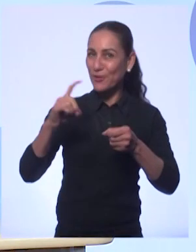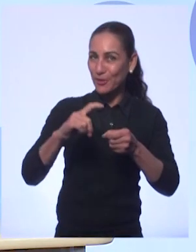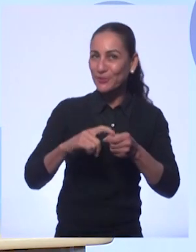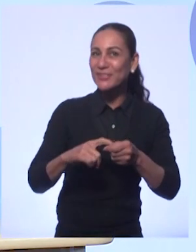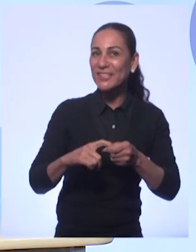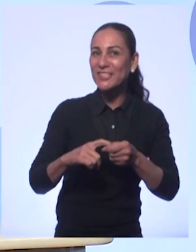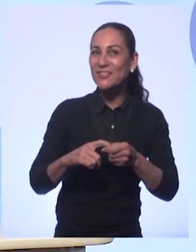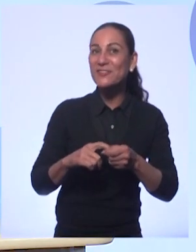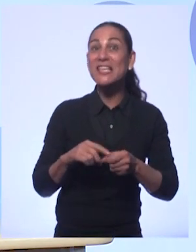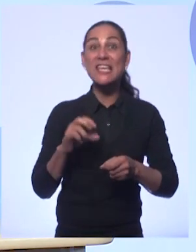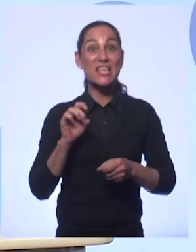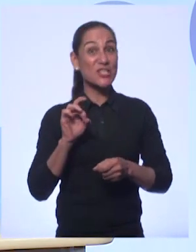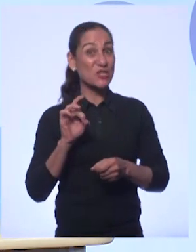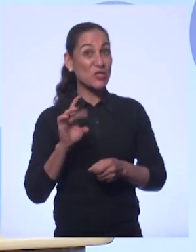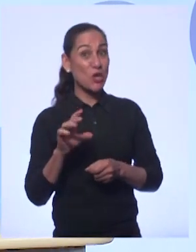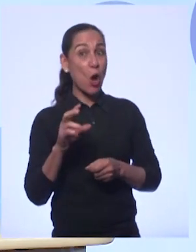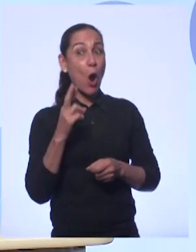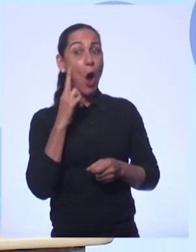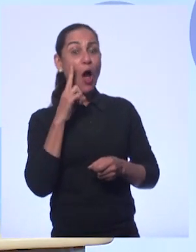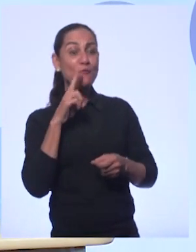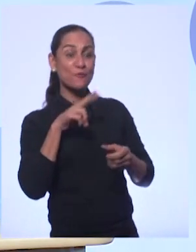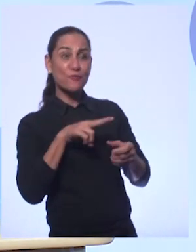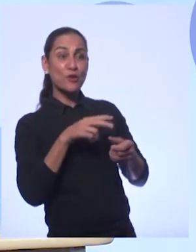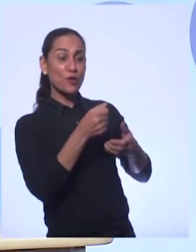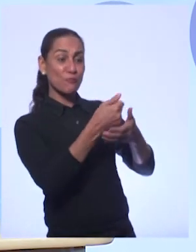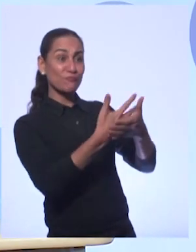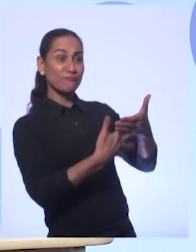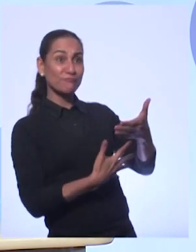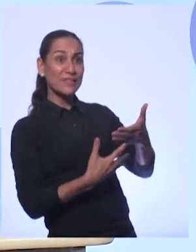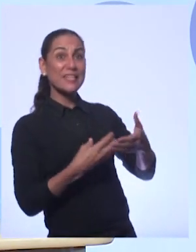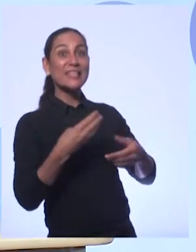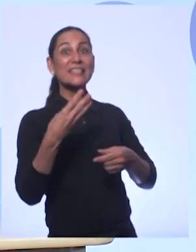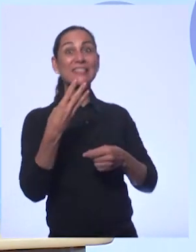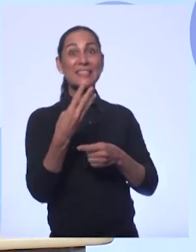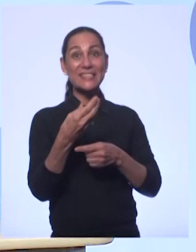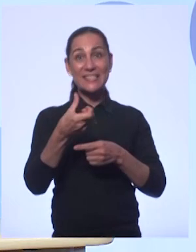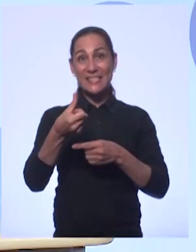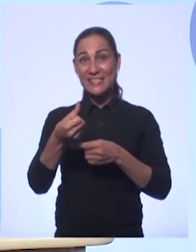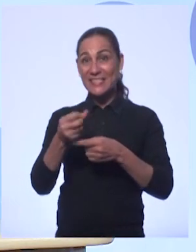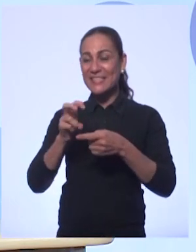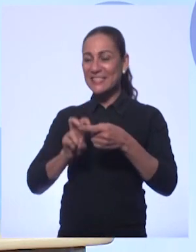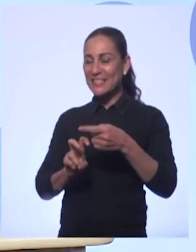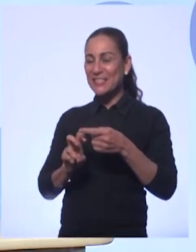Voltamos e só apareceu 36 quintos.